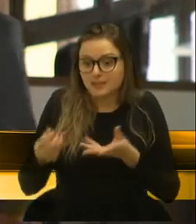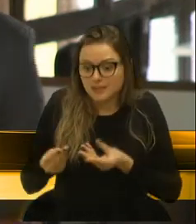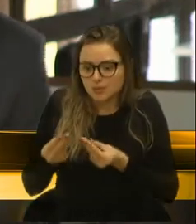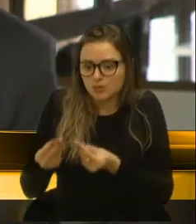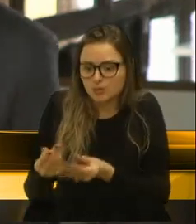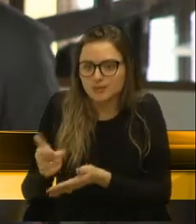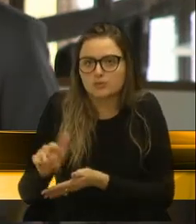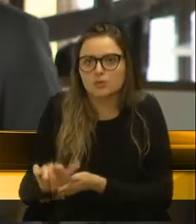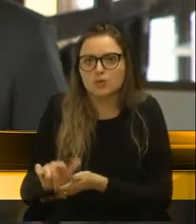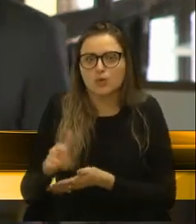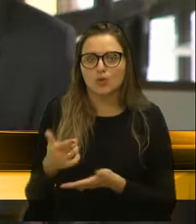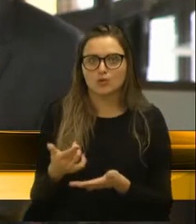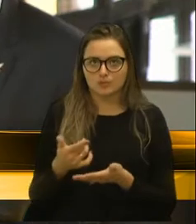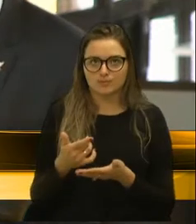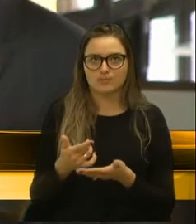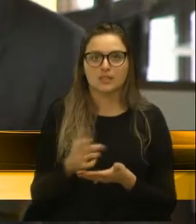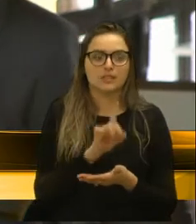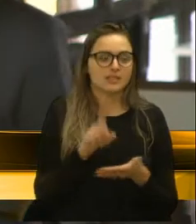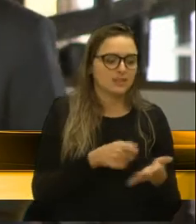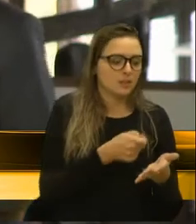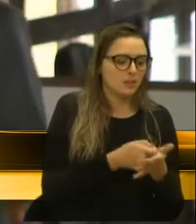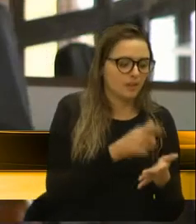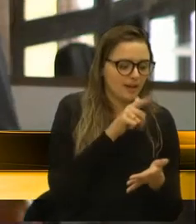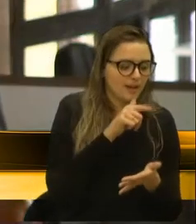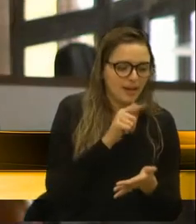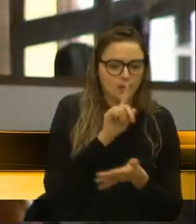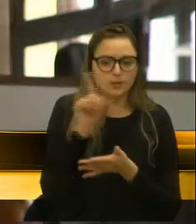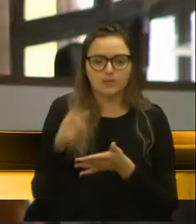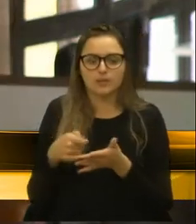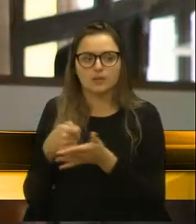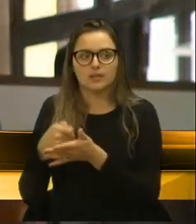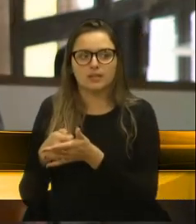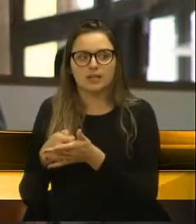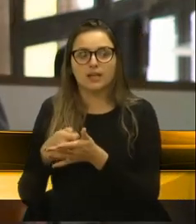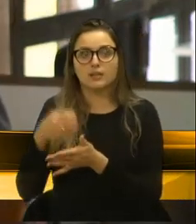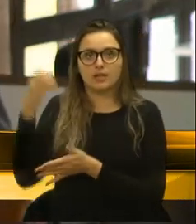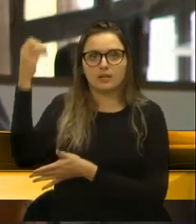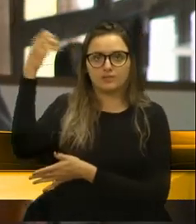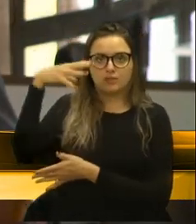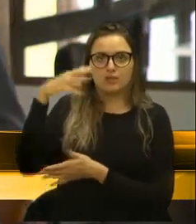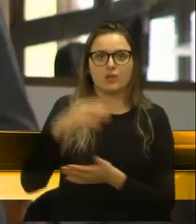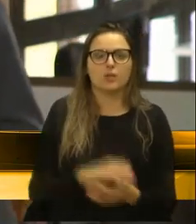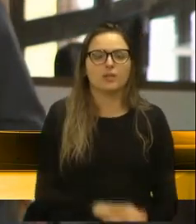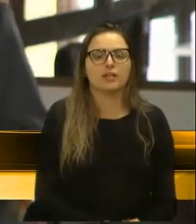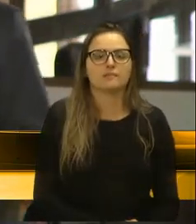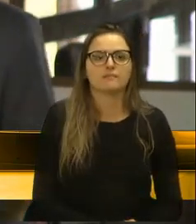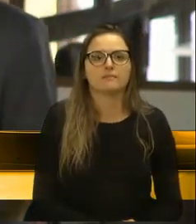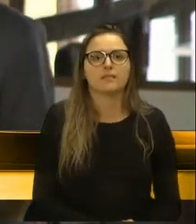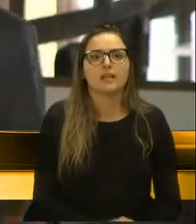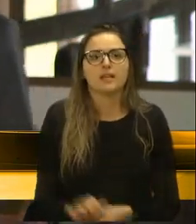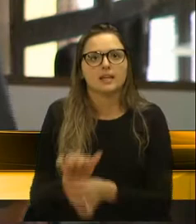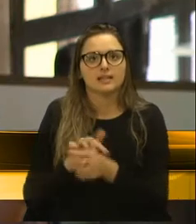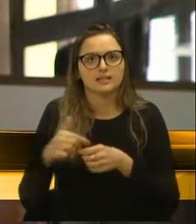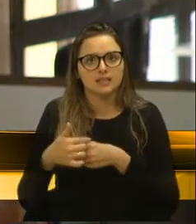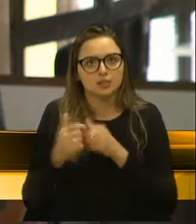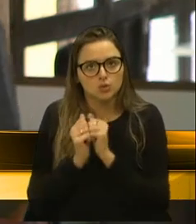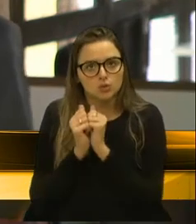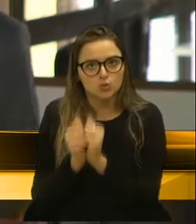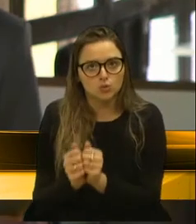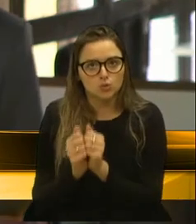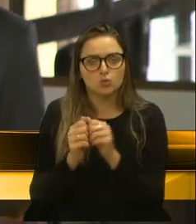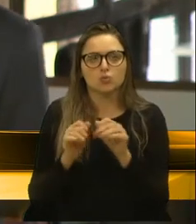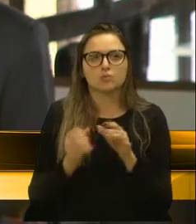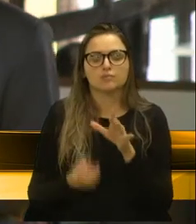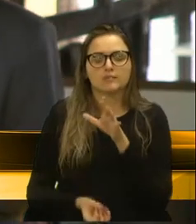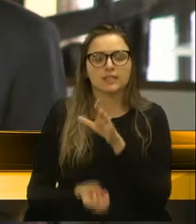A cesta básica não paga luz, não paga água, não paga as contas que a família tem. Então, o município pode, através de frentes de trabalho,